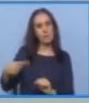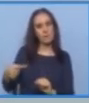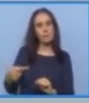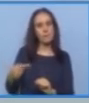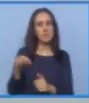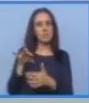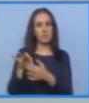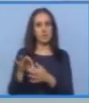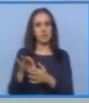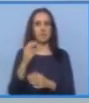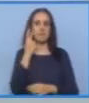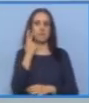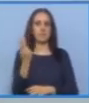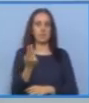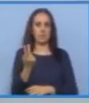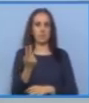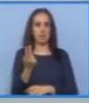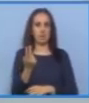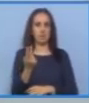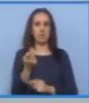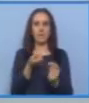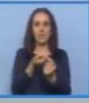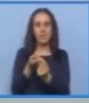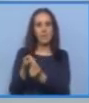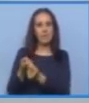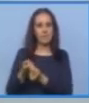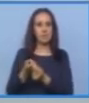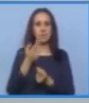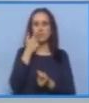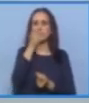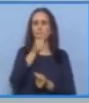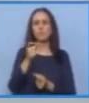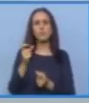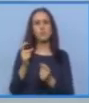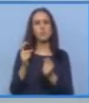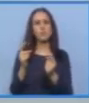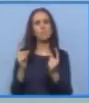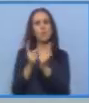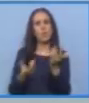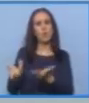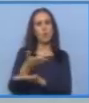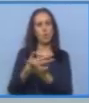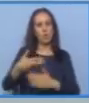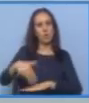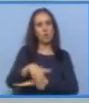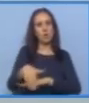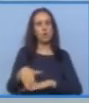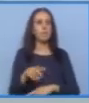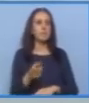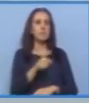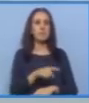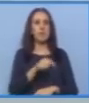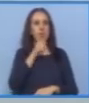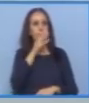do ângulo da vida da vizinhança, pessoas que se cruzam na rua, e não tanto pela via